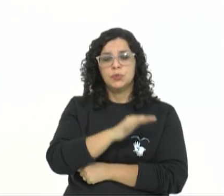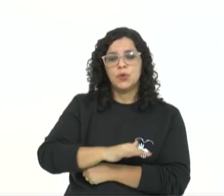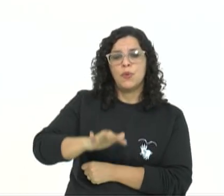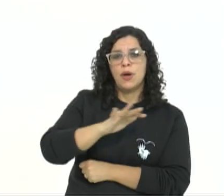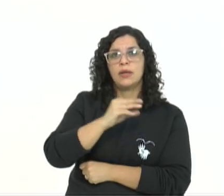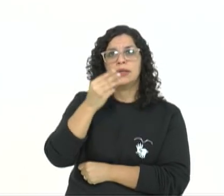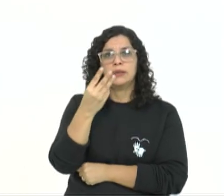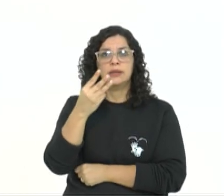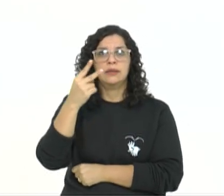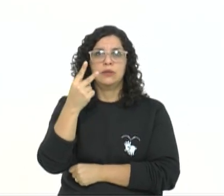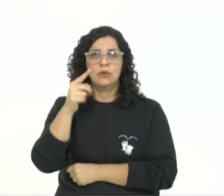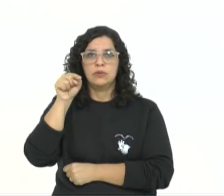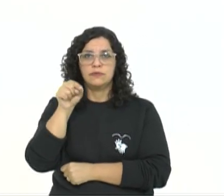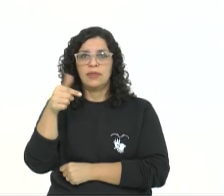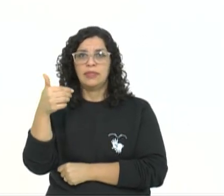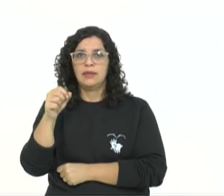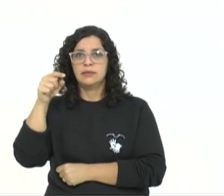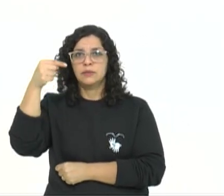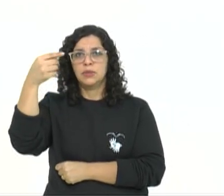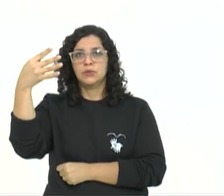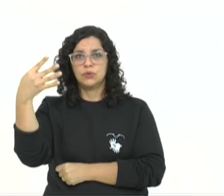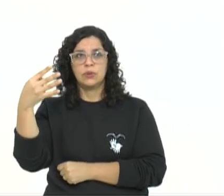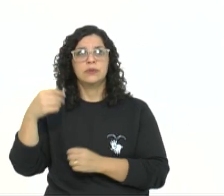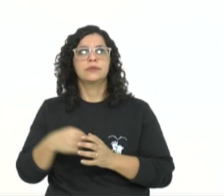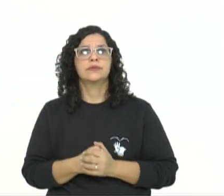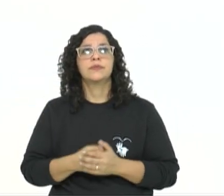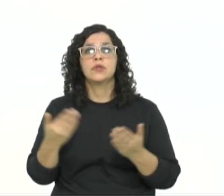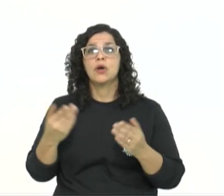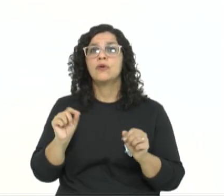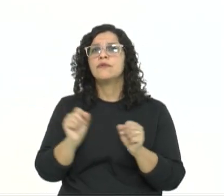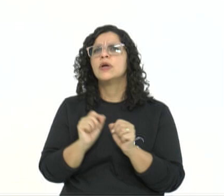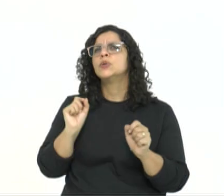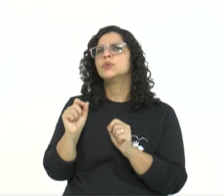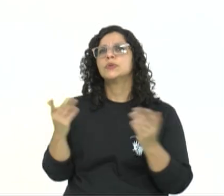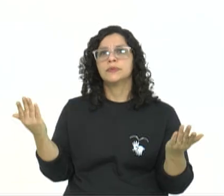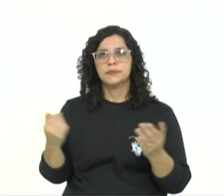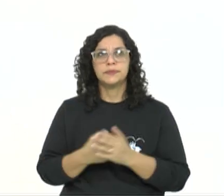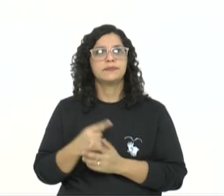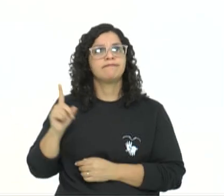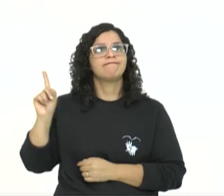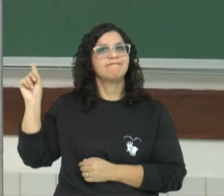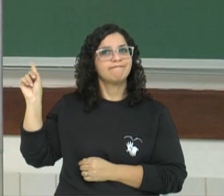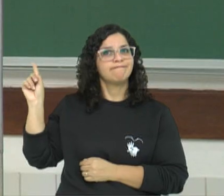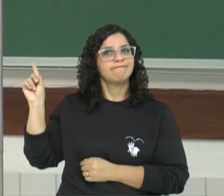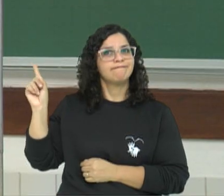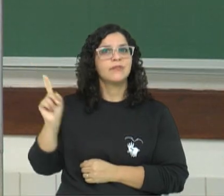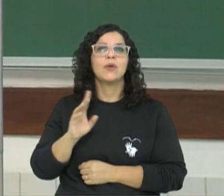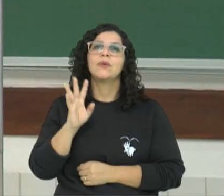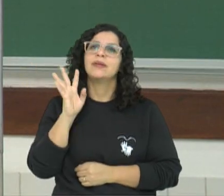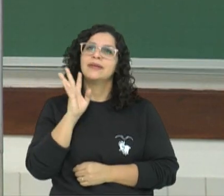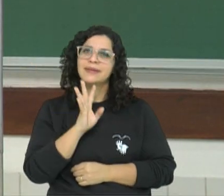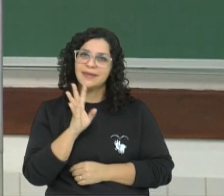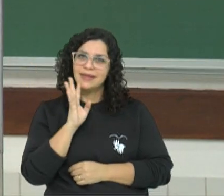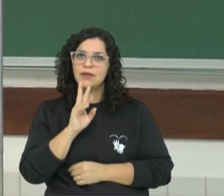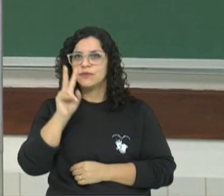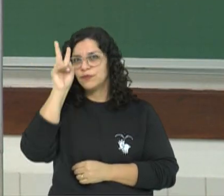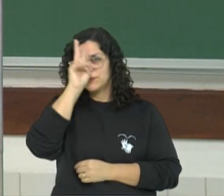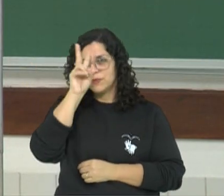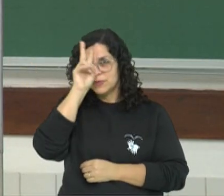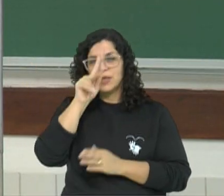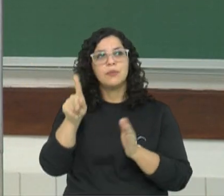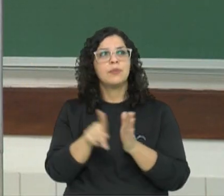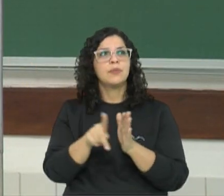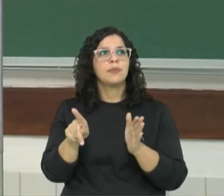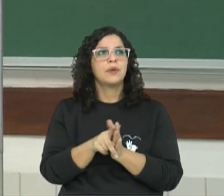que é 32 vezes 10 na menos 4. E aí, o que a gente faz, meus queridos? Olha aqui, ó, vamos lembrar um pouquinho aqui da parte